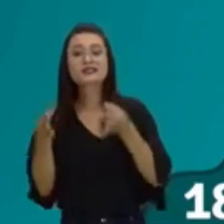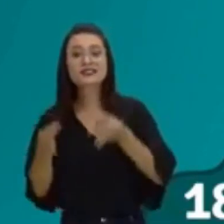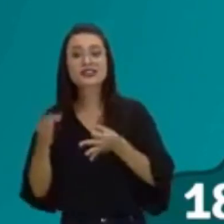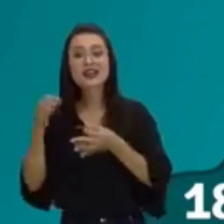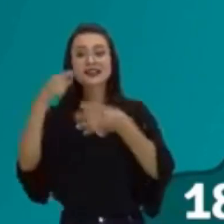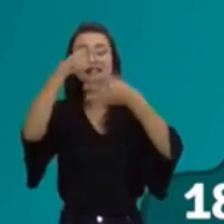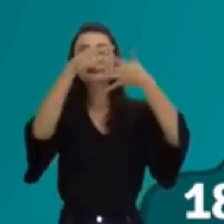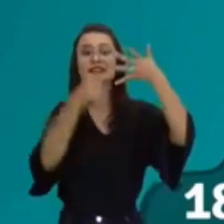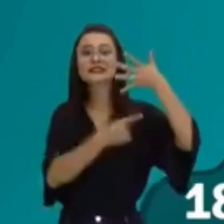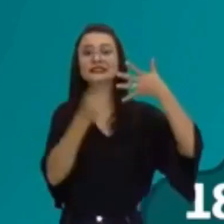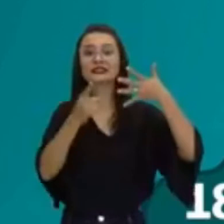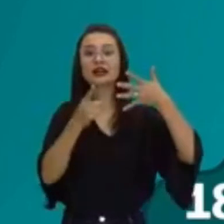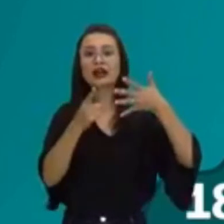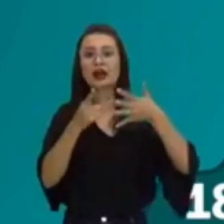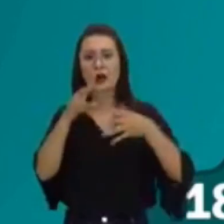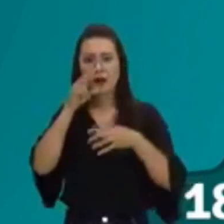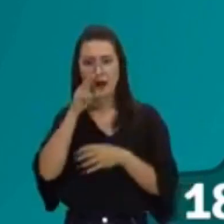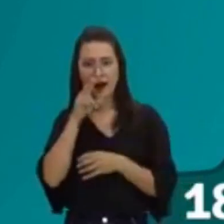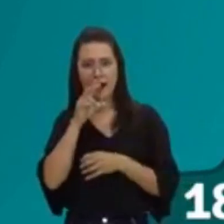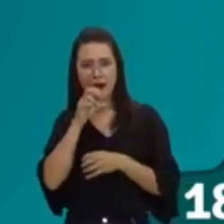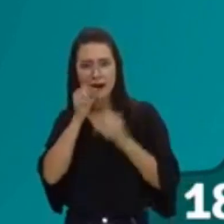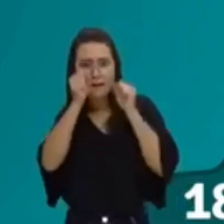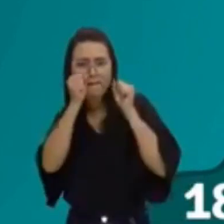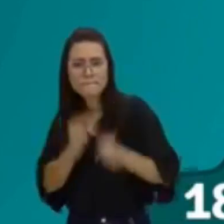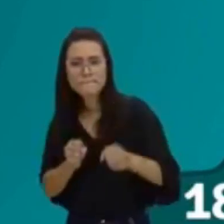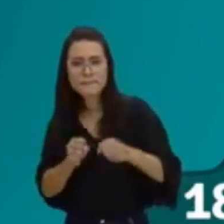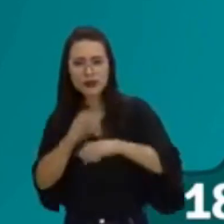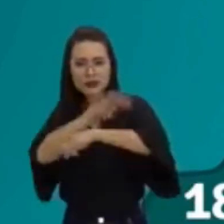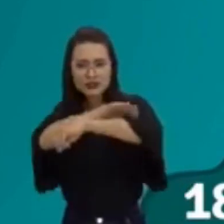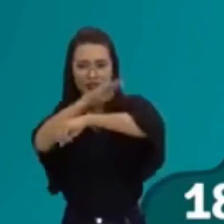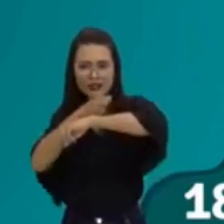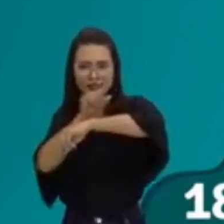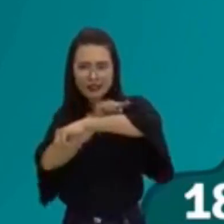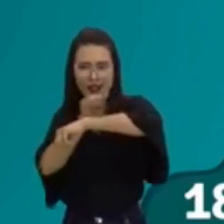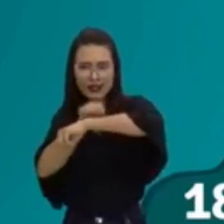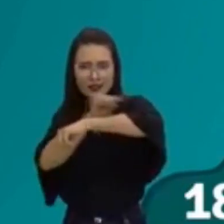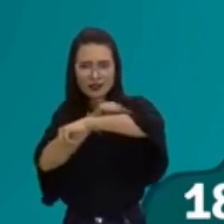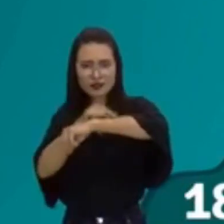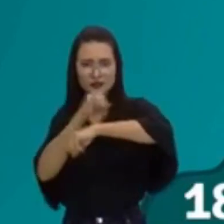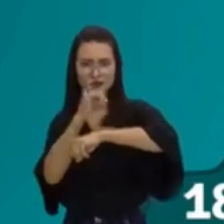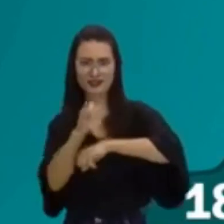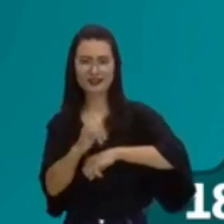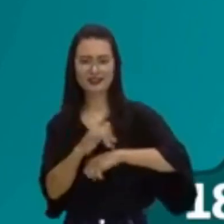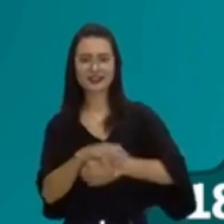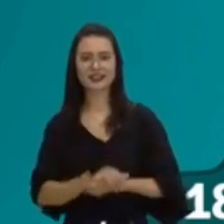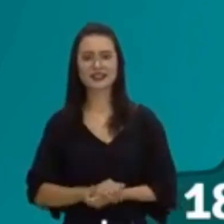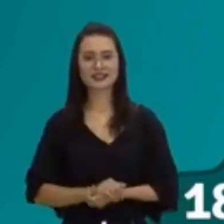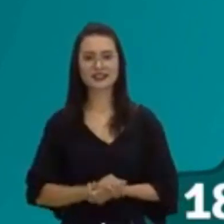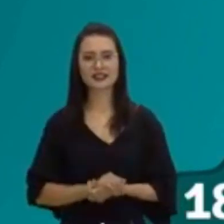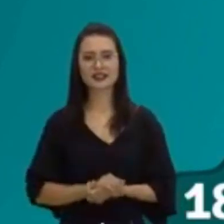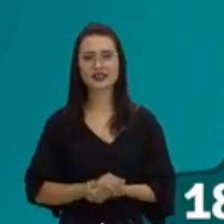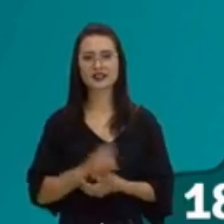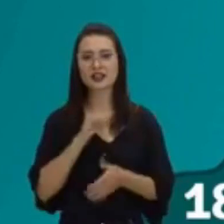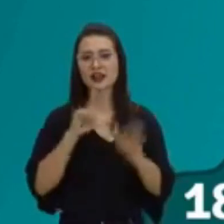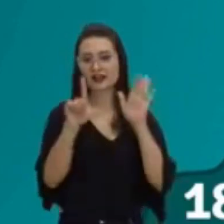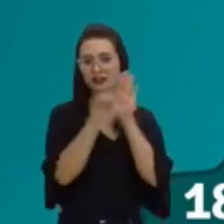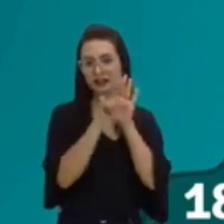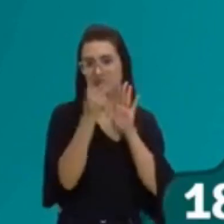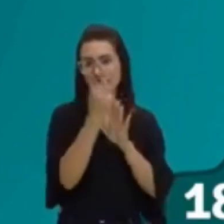o poder das pontas, rigidez de elétrica, Arquimedes e o teorema do